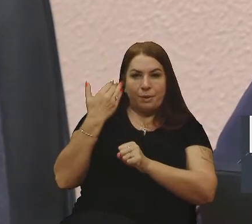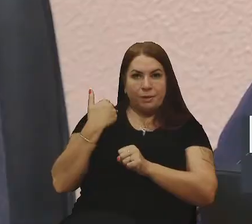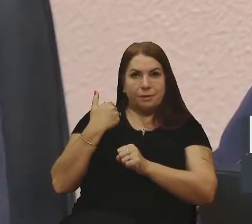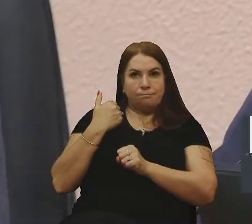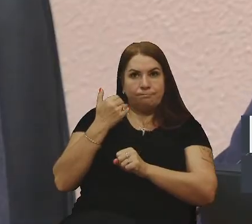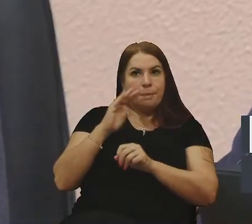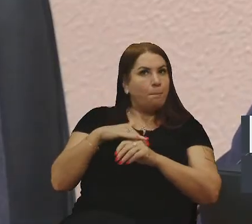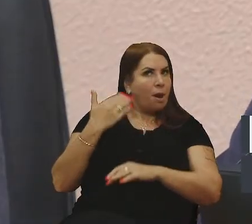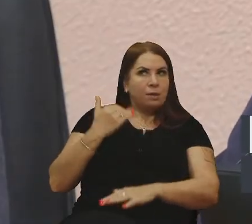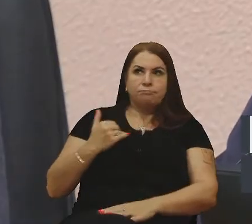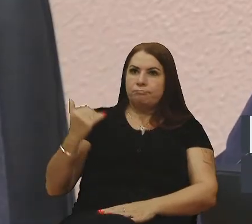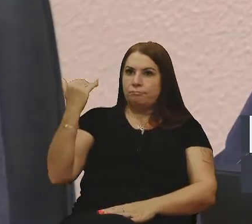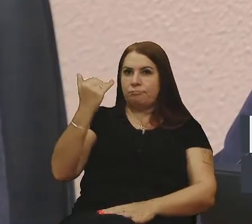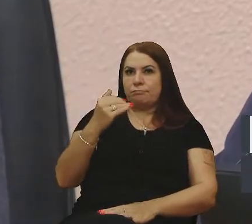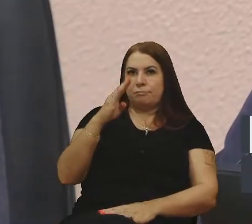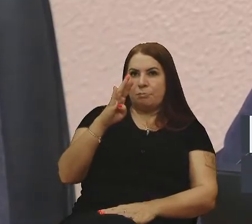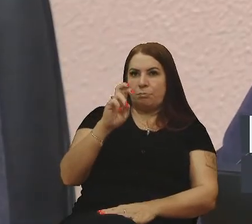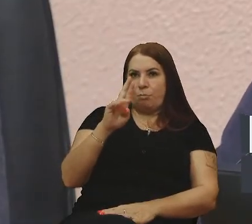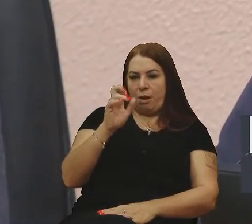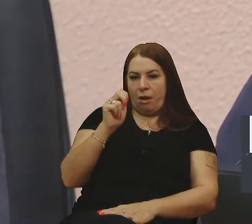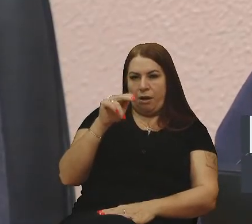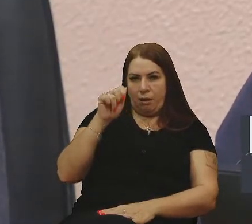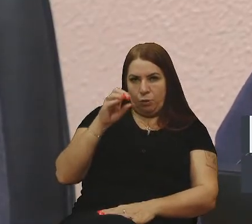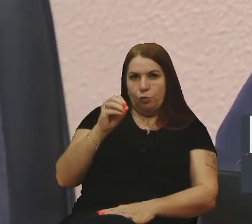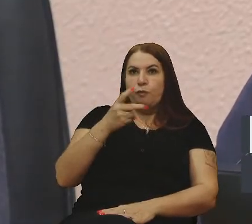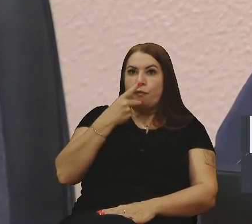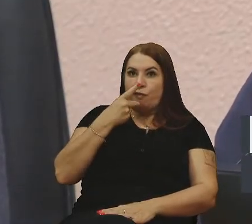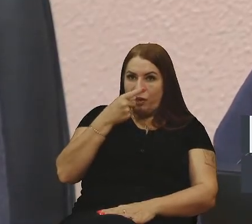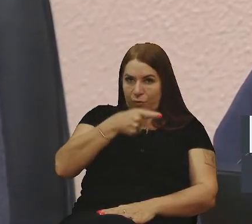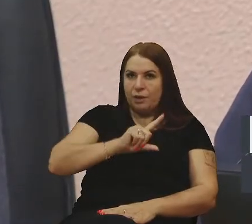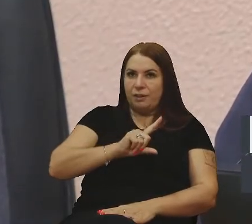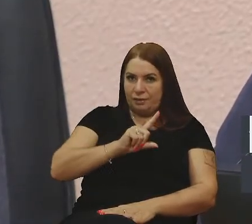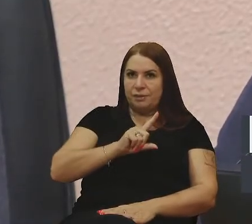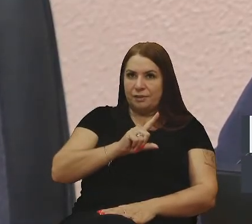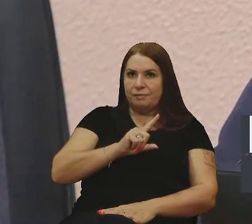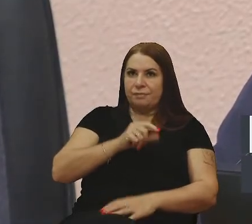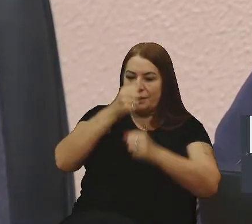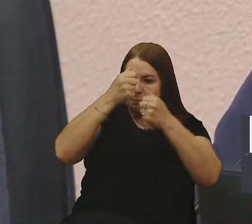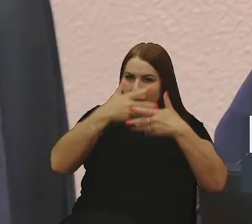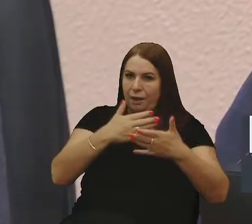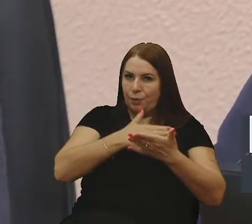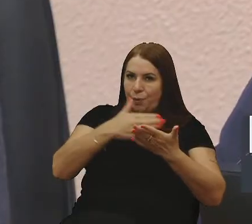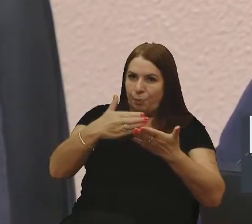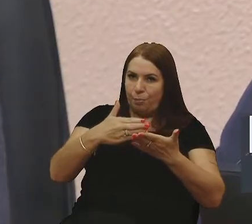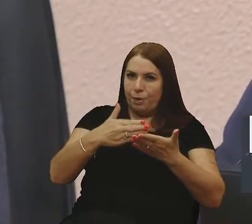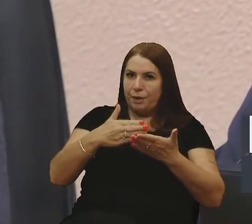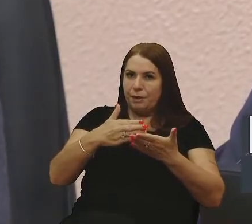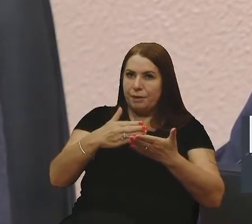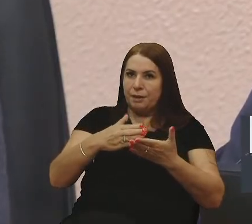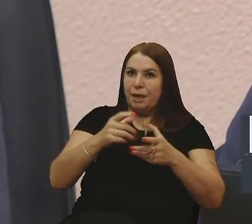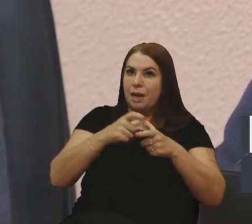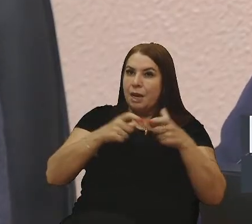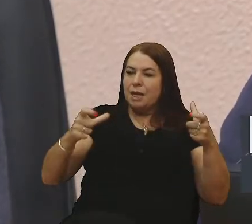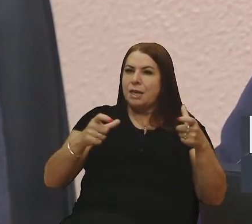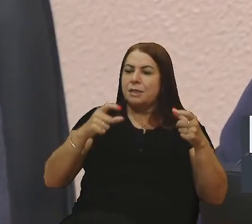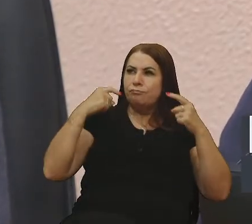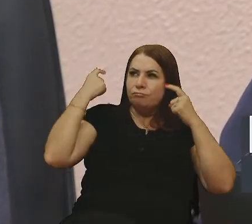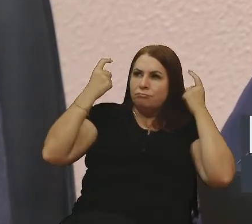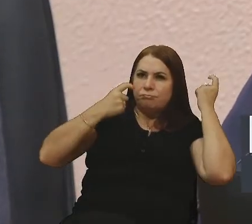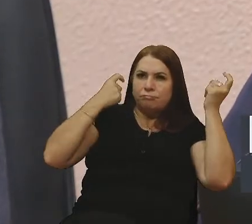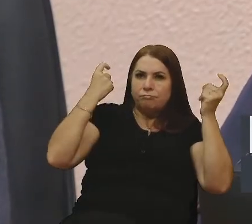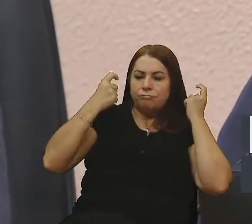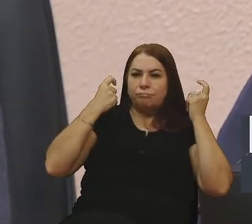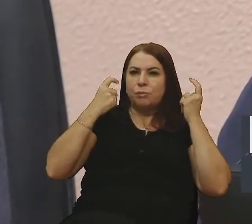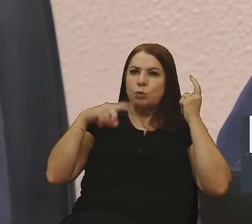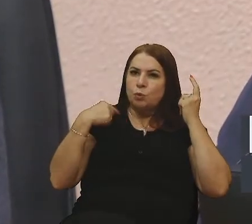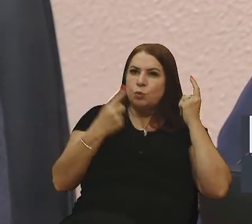de tudo, como o Bernardo bem explanou na sua exposição inicial, a nossa grande preocupação é